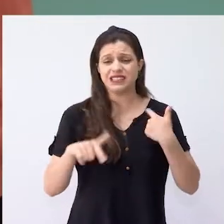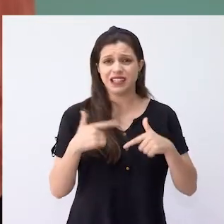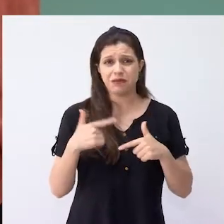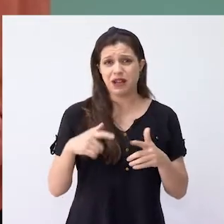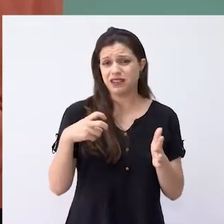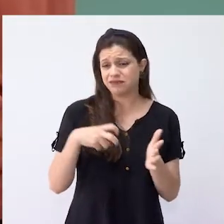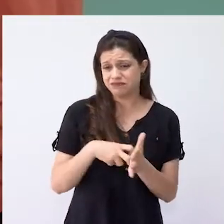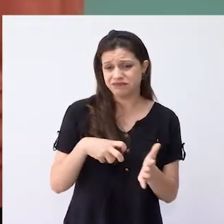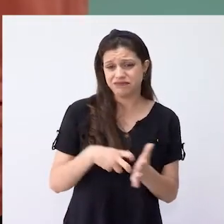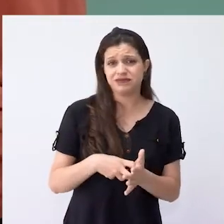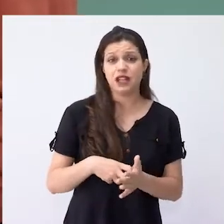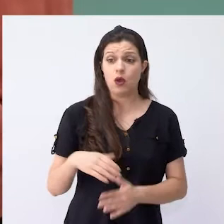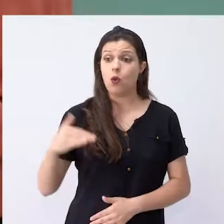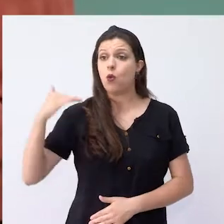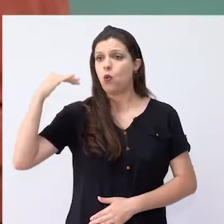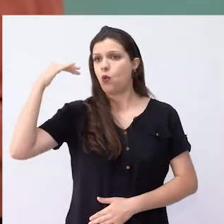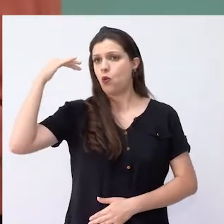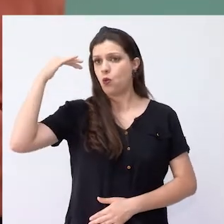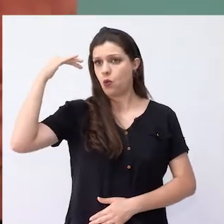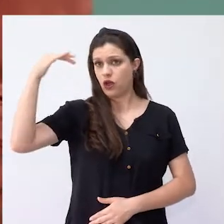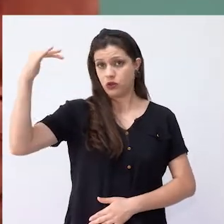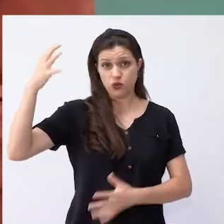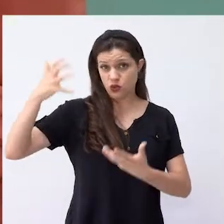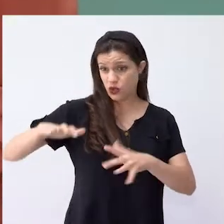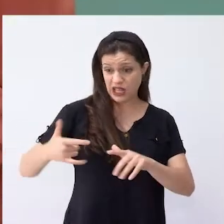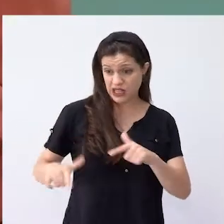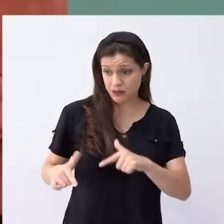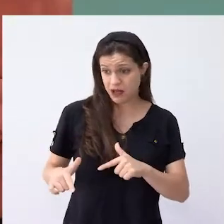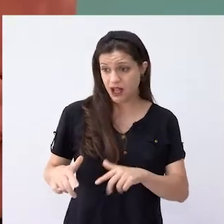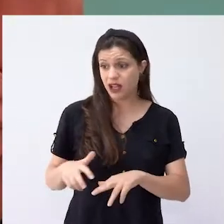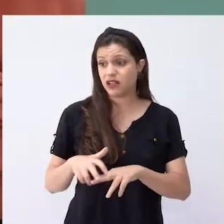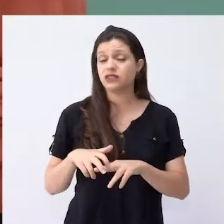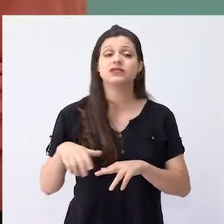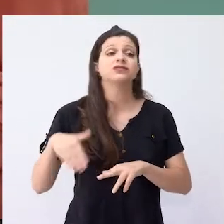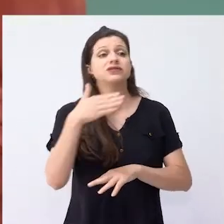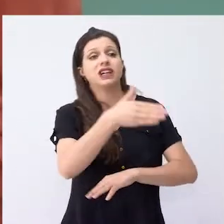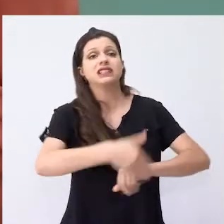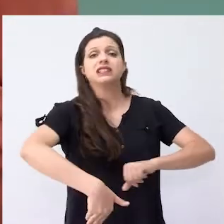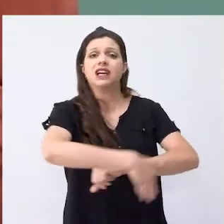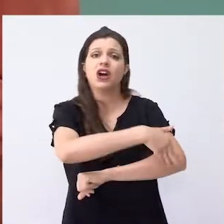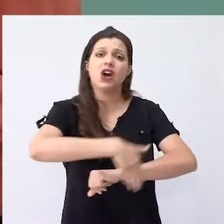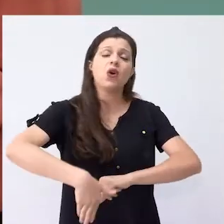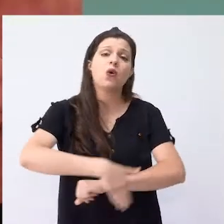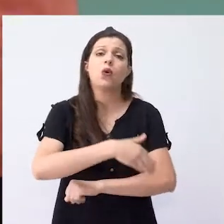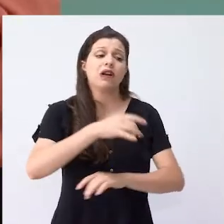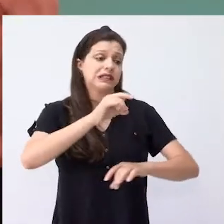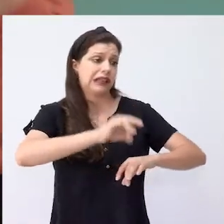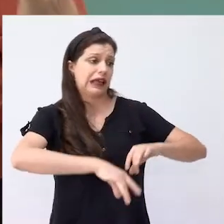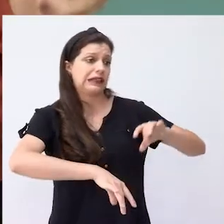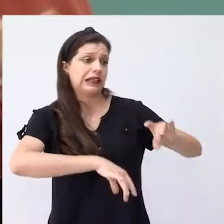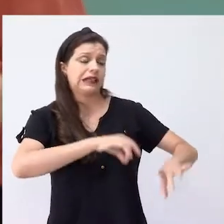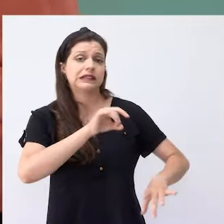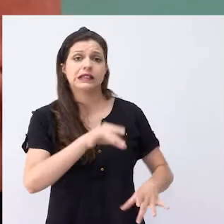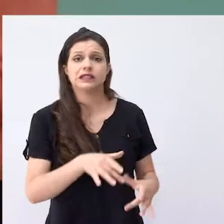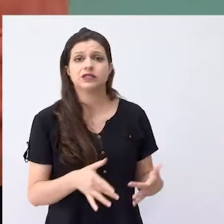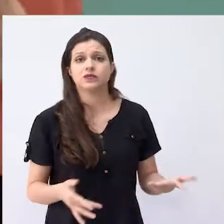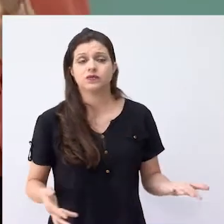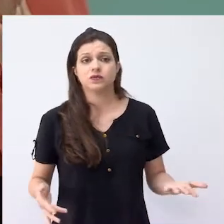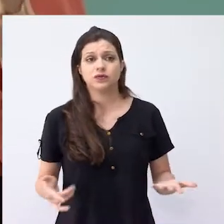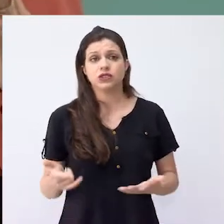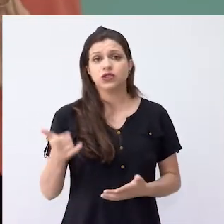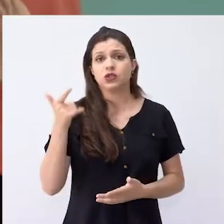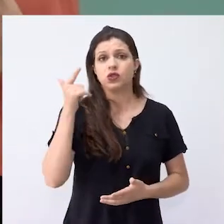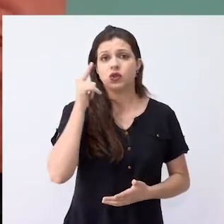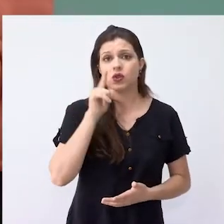efetivamente. Ele vai estar num subemprego em que o adulto provavelmente não vai mais querer trabalhar, ele vai estar na rua, ao Deus dará aí para